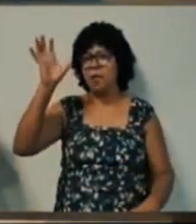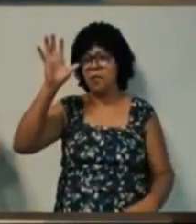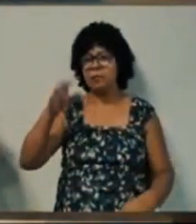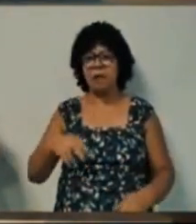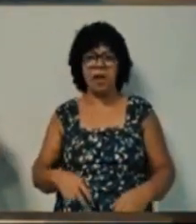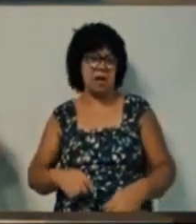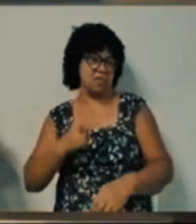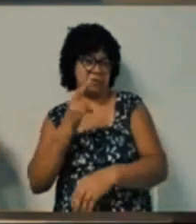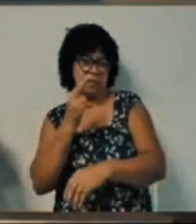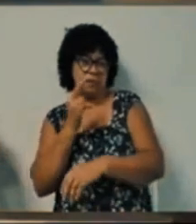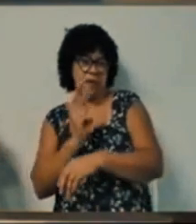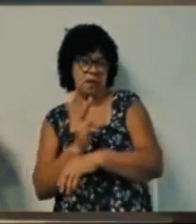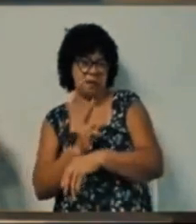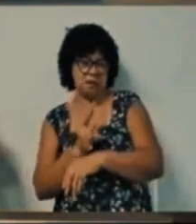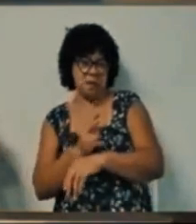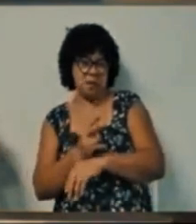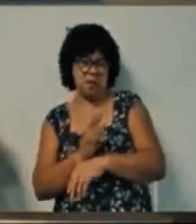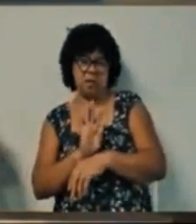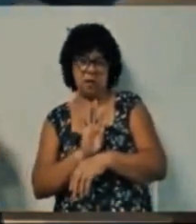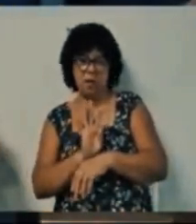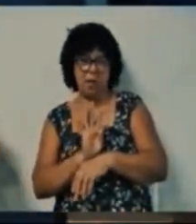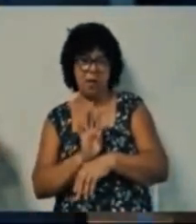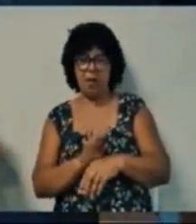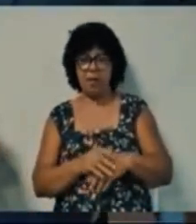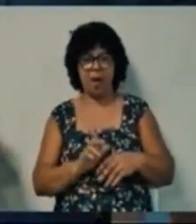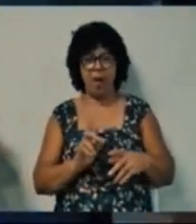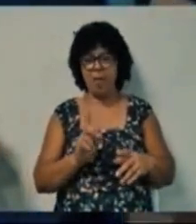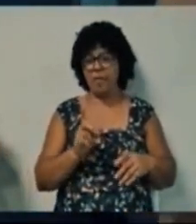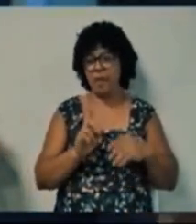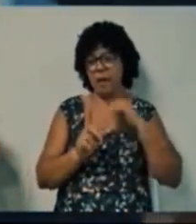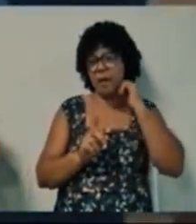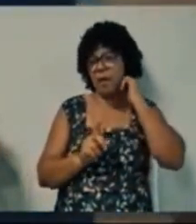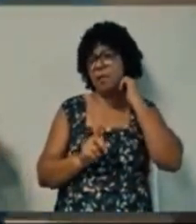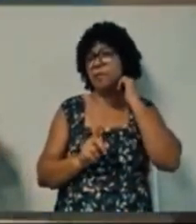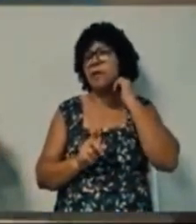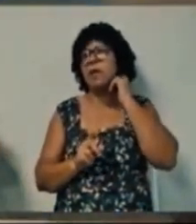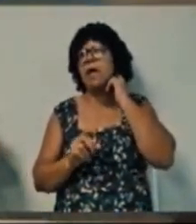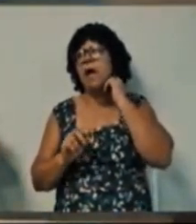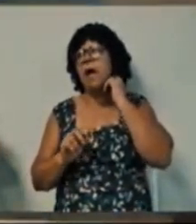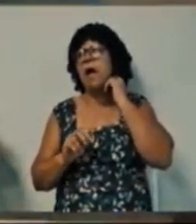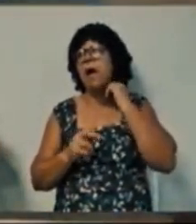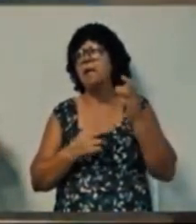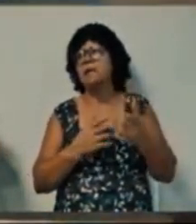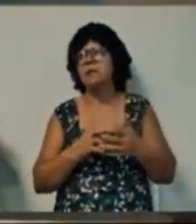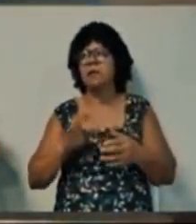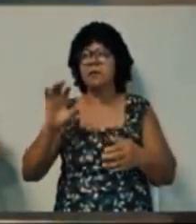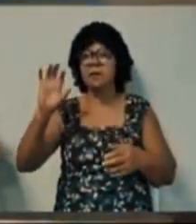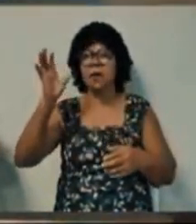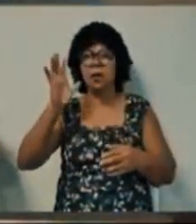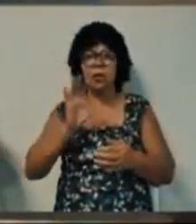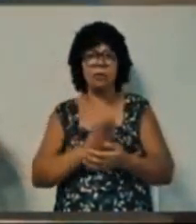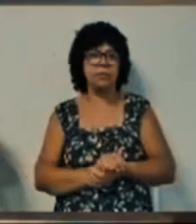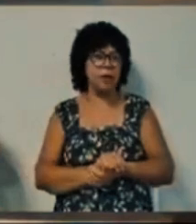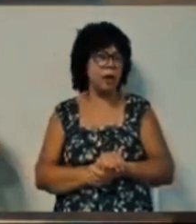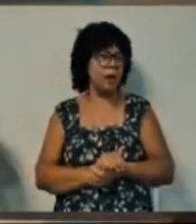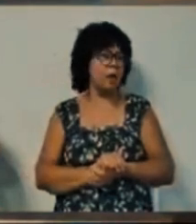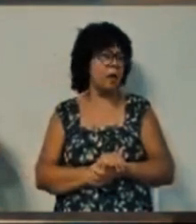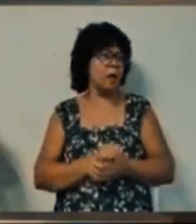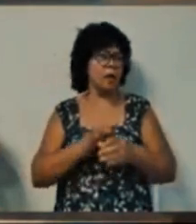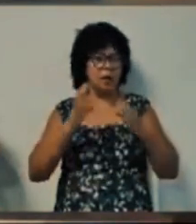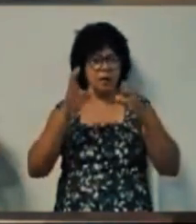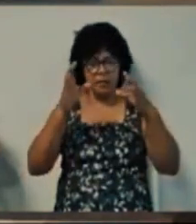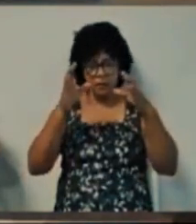no lar. As coisas acontecem dentro dos hospitais. As coisas acontecem lá na empresa.